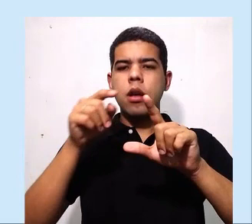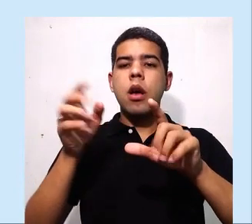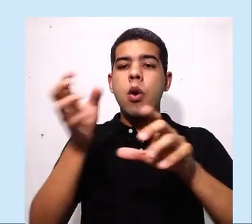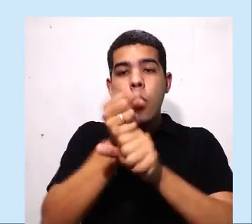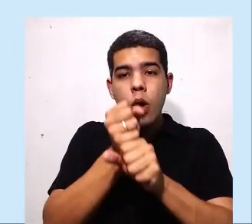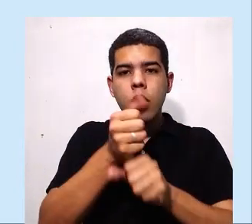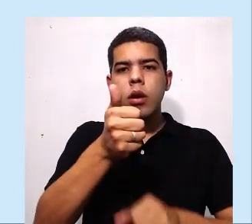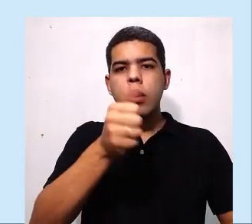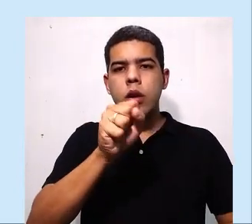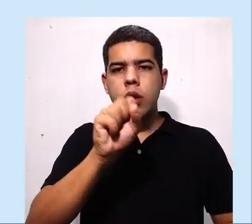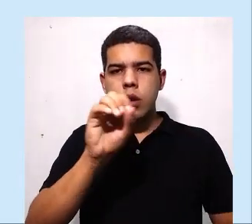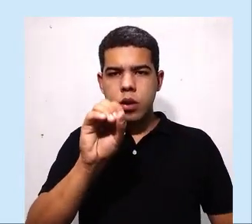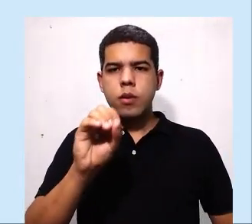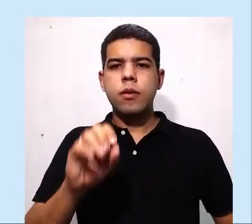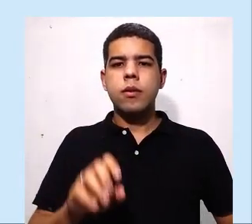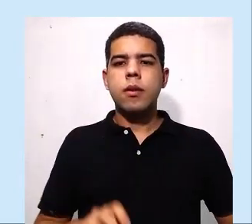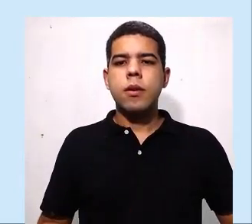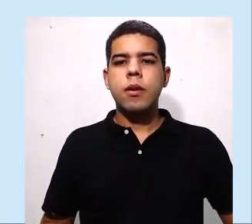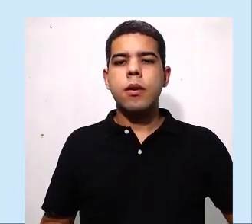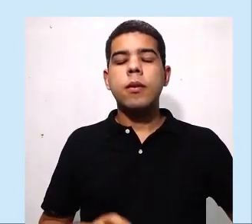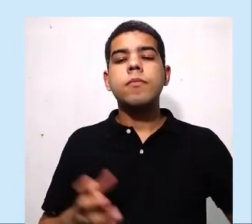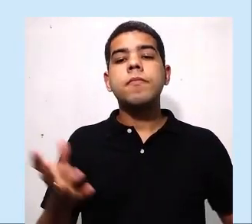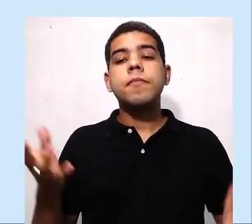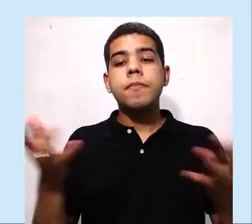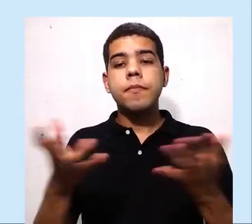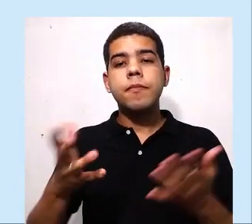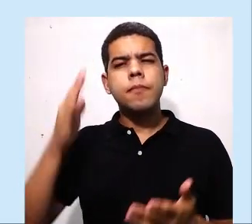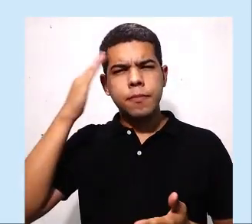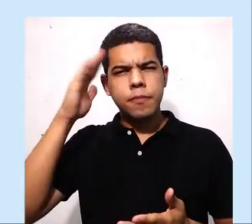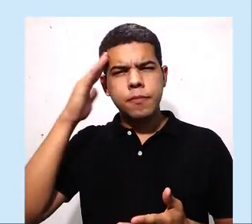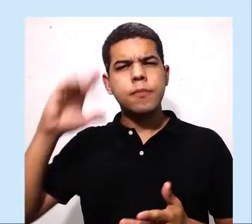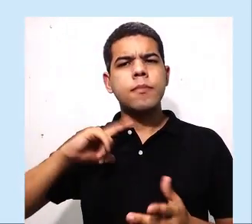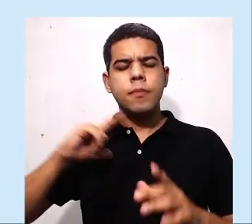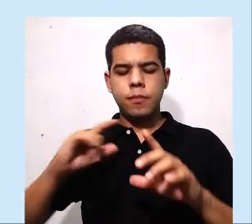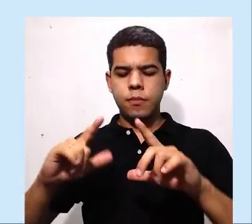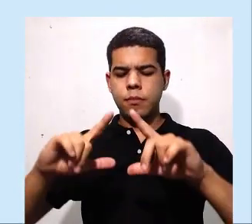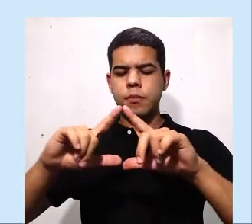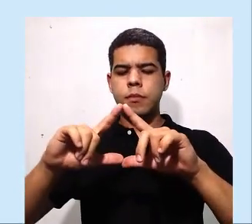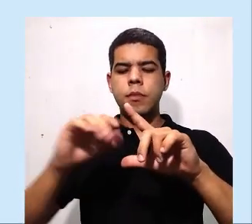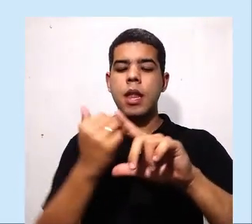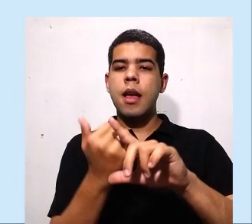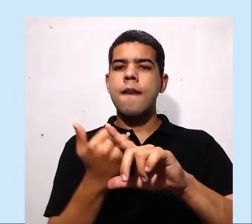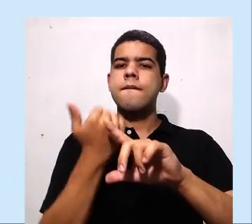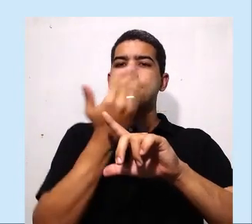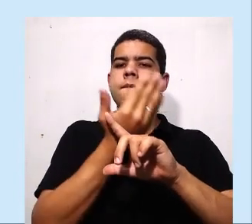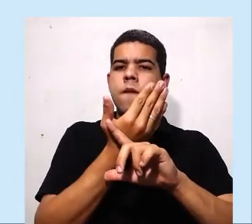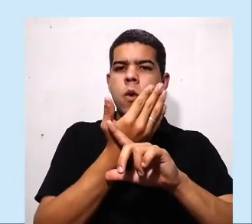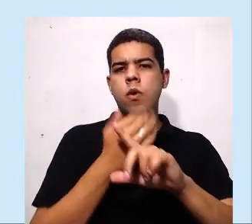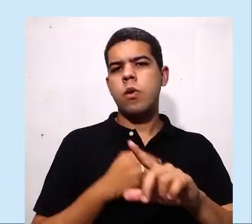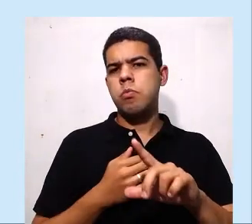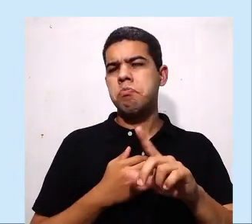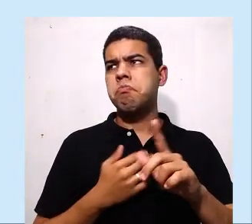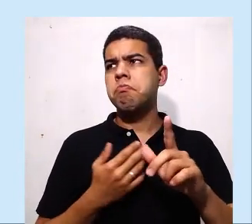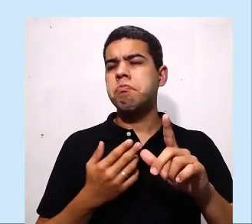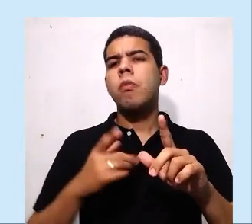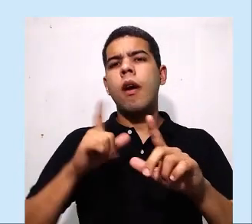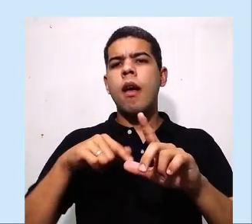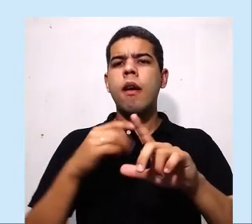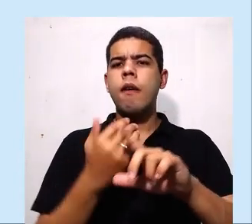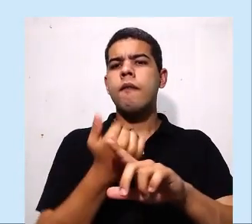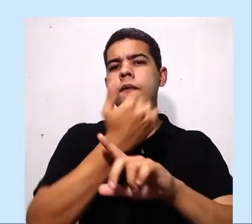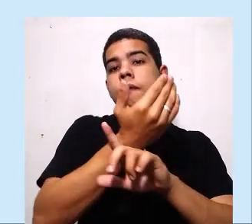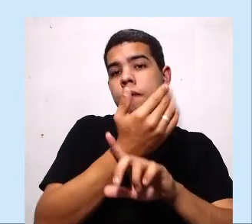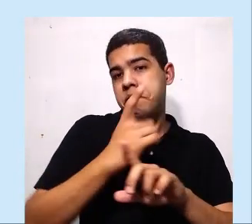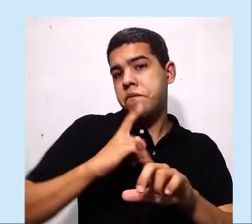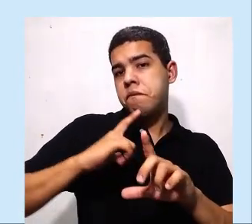de um triângulo é igual a 180. E agora, iremos entender os ângulos externos. São ângulos formados, vamos